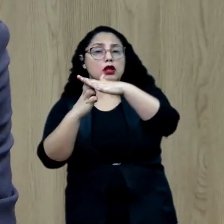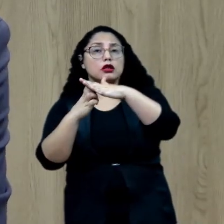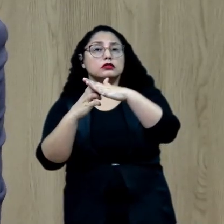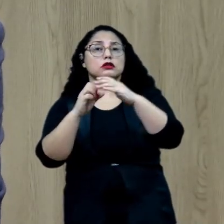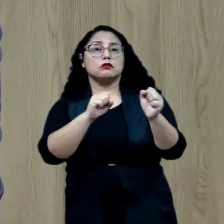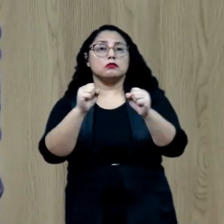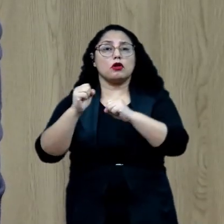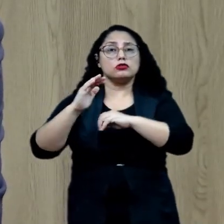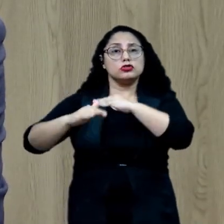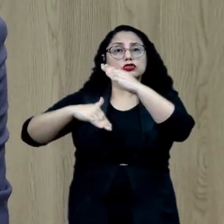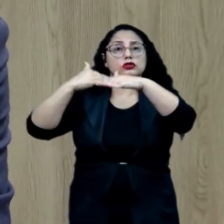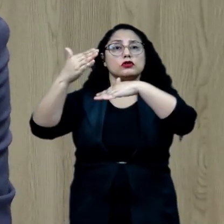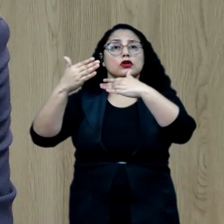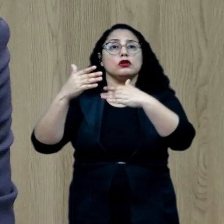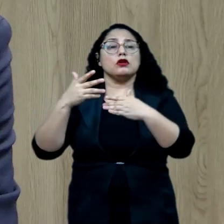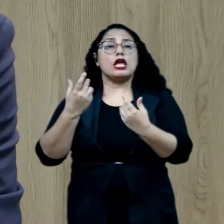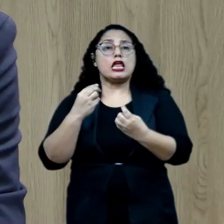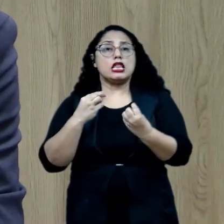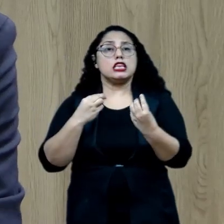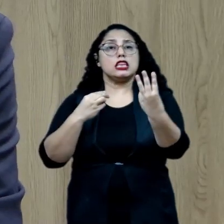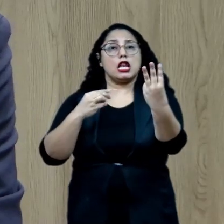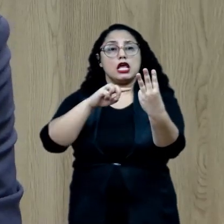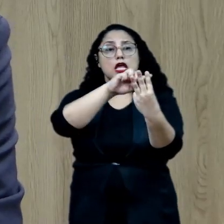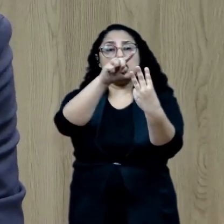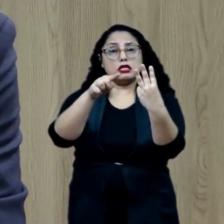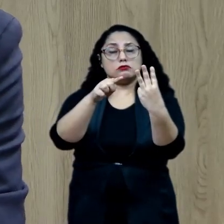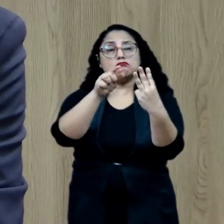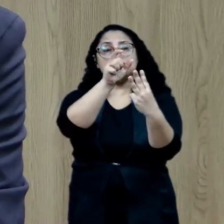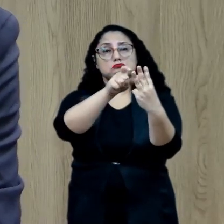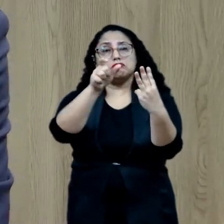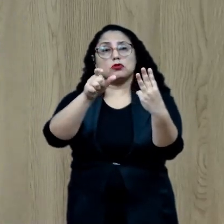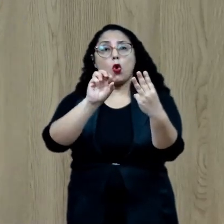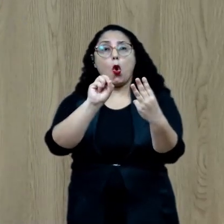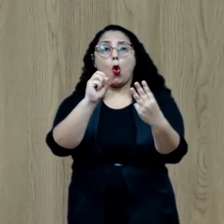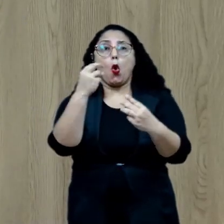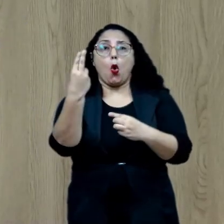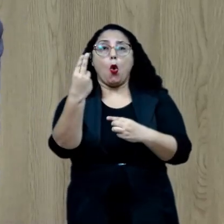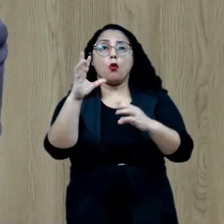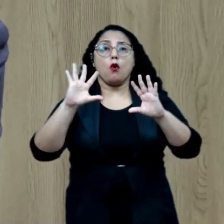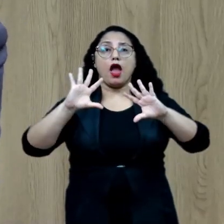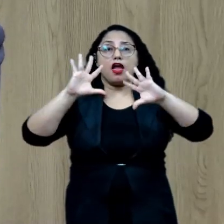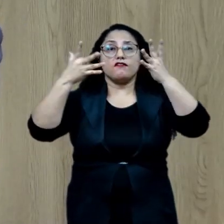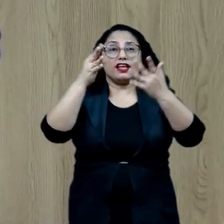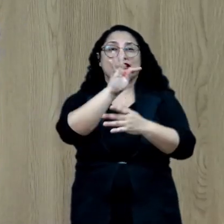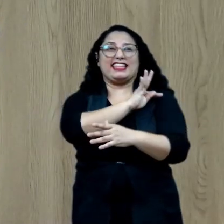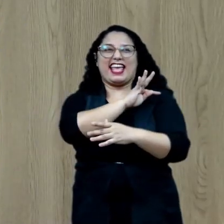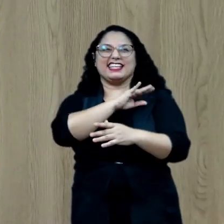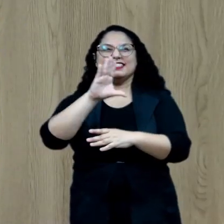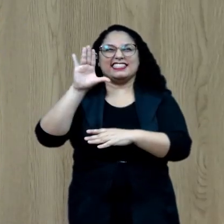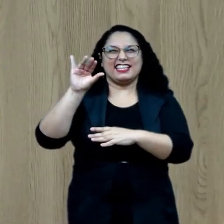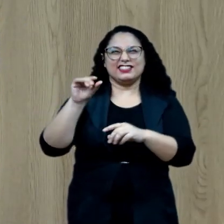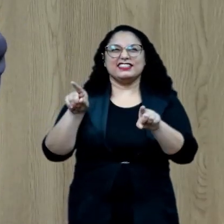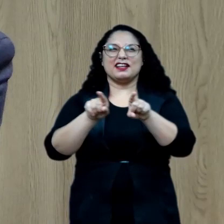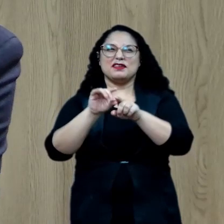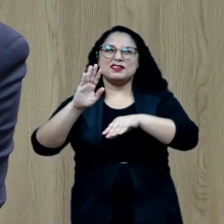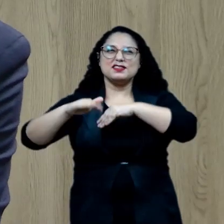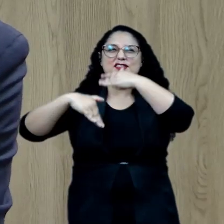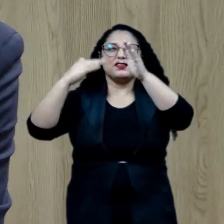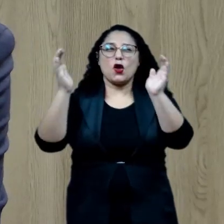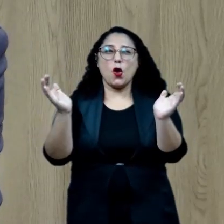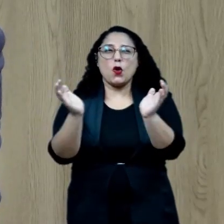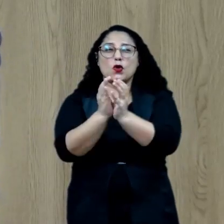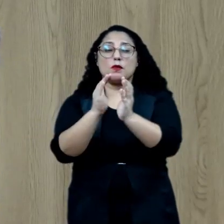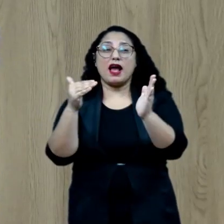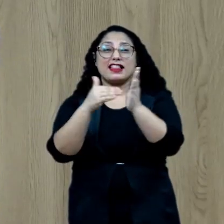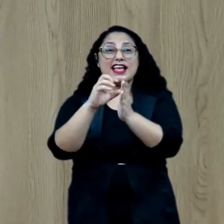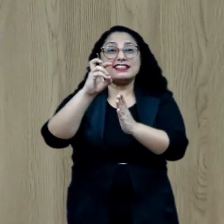empresa, em que ele vai desenvolver em trio, ele mais 2 colegas, ou um evento técnico-científico que ele pode desenvolver em um grupo com